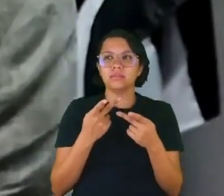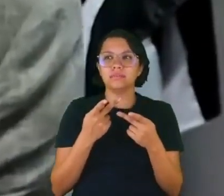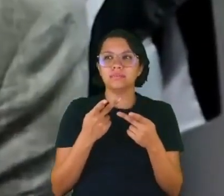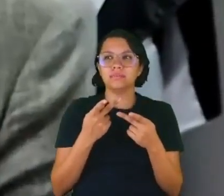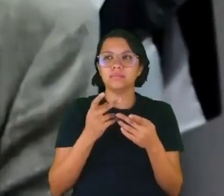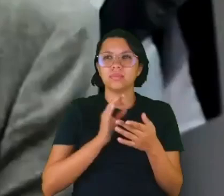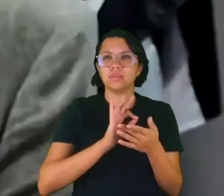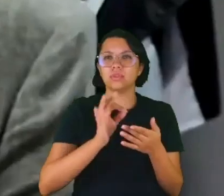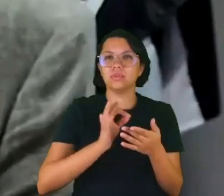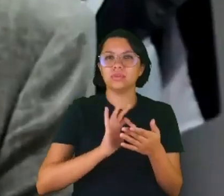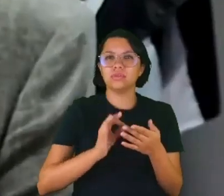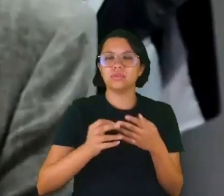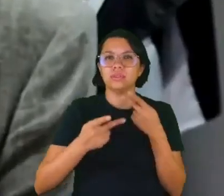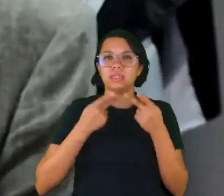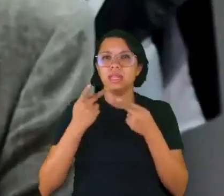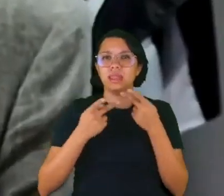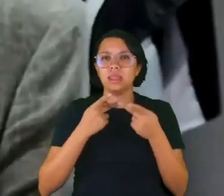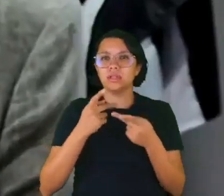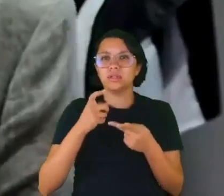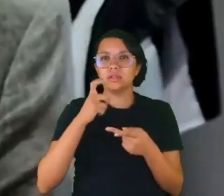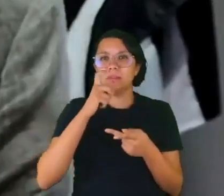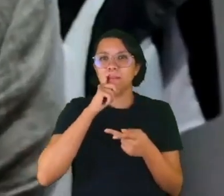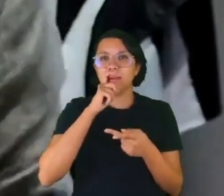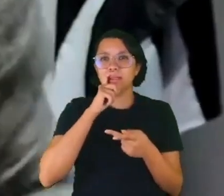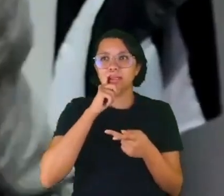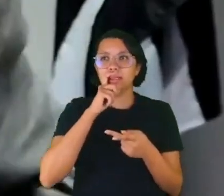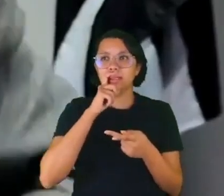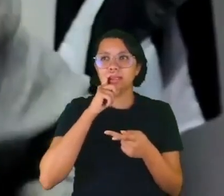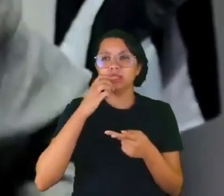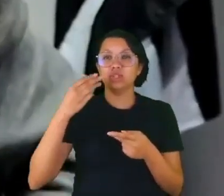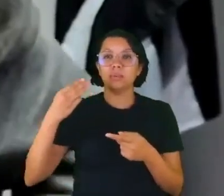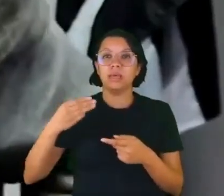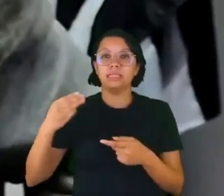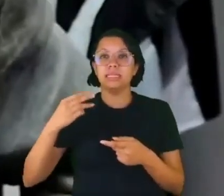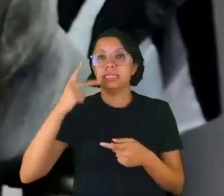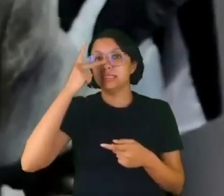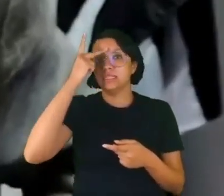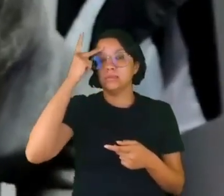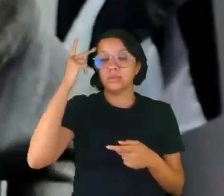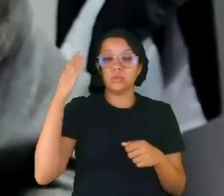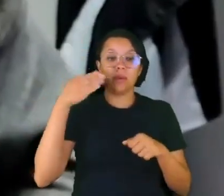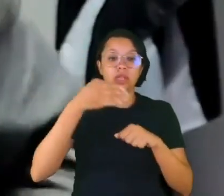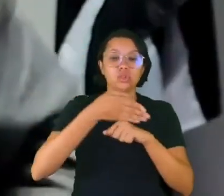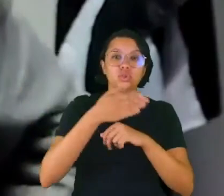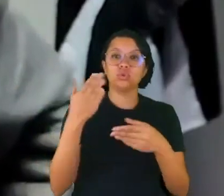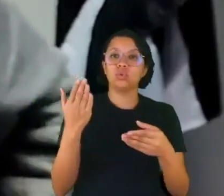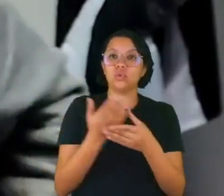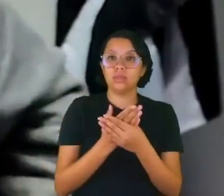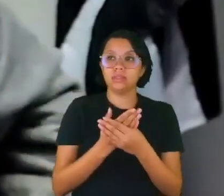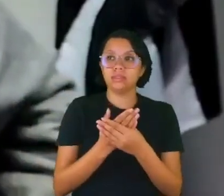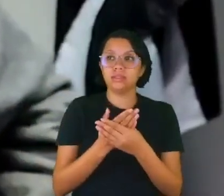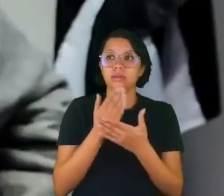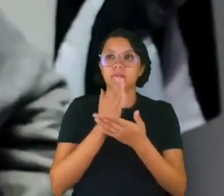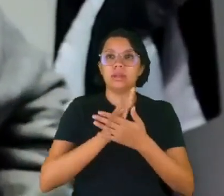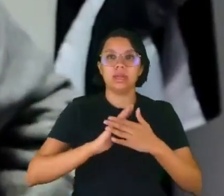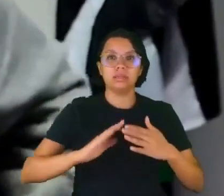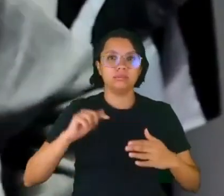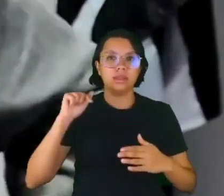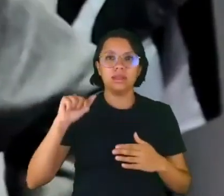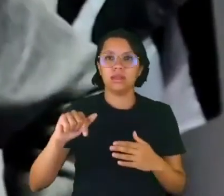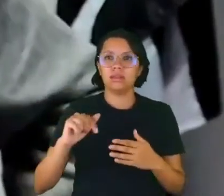uma escritura declaratória de paternidade de uma terceira pessoa, teve que entrar com a ação para anular aquela